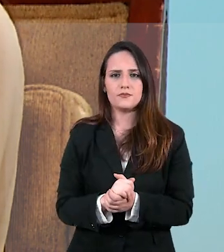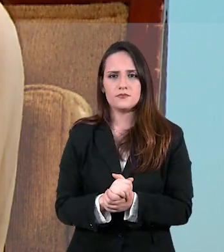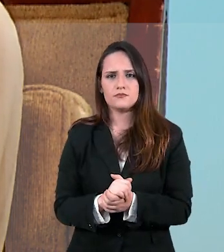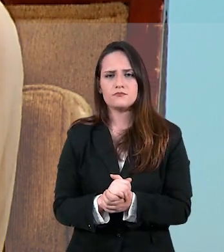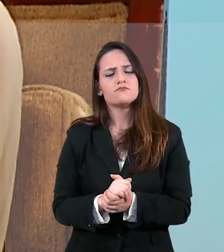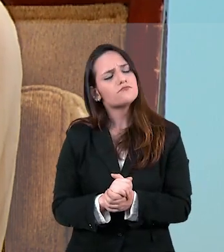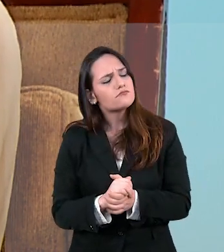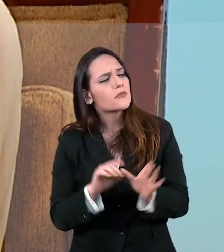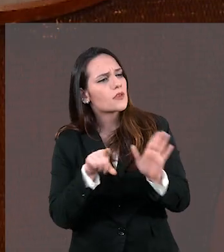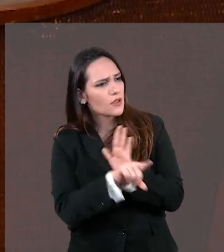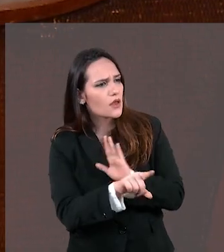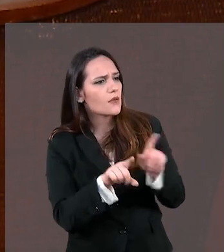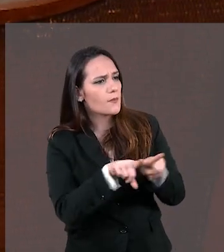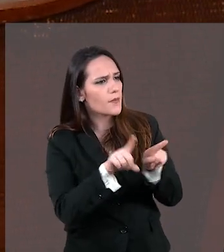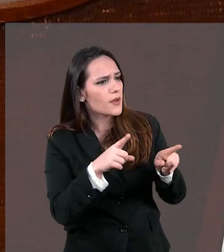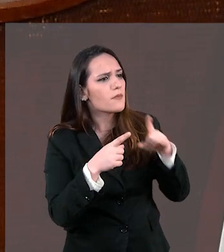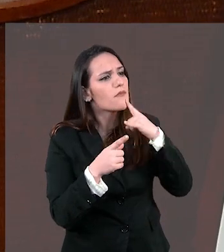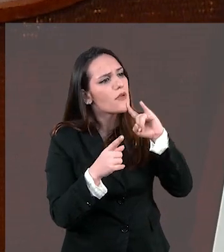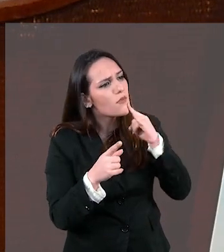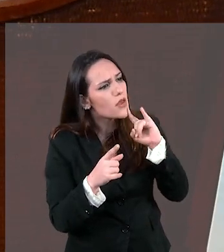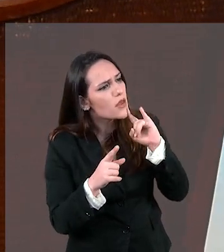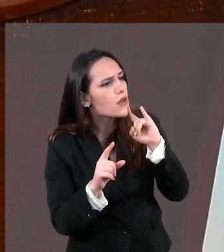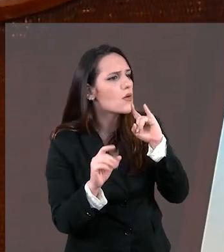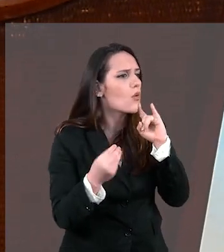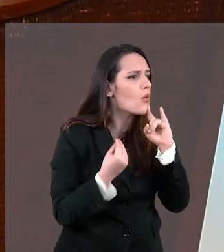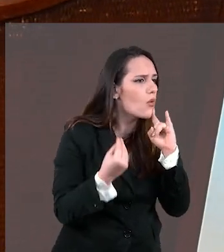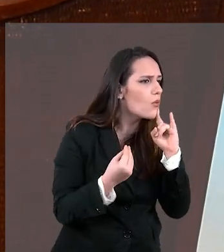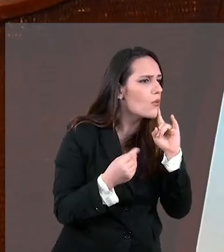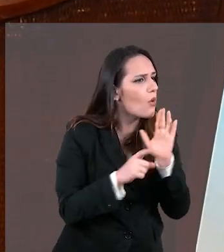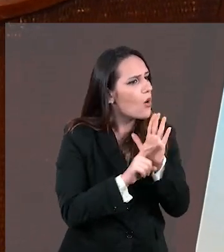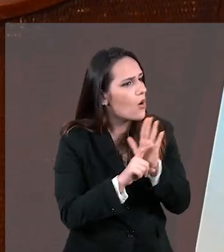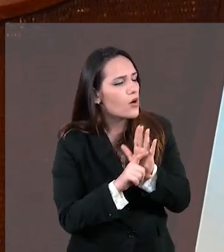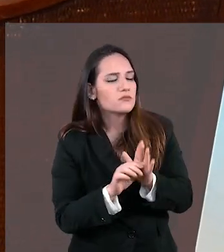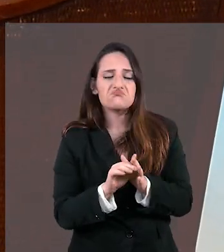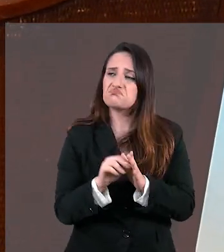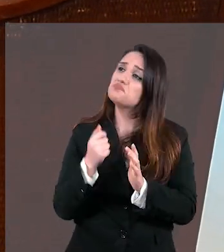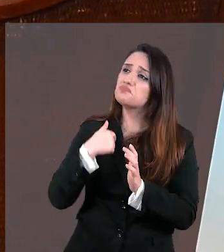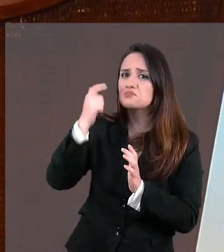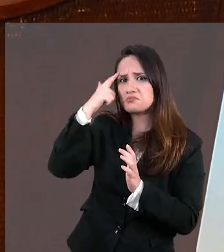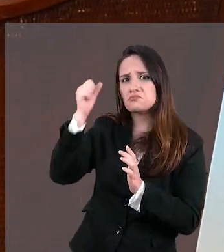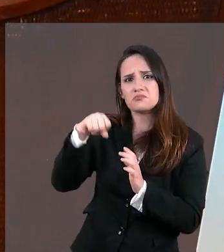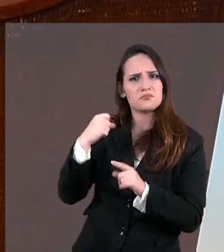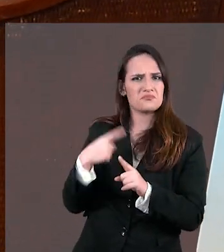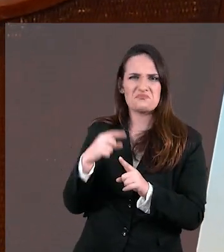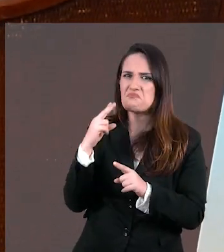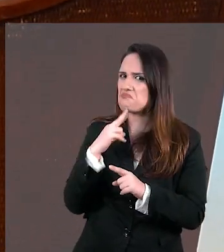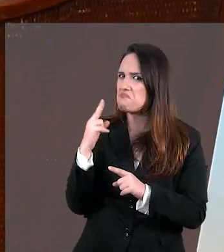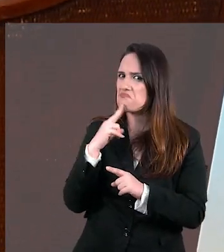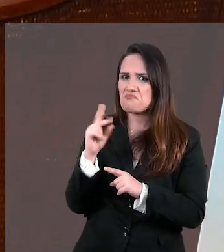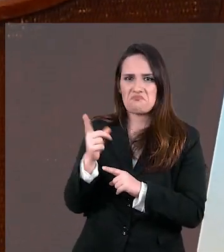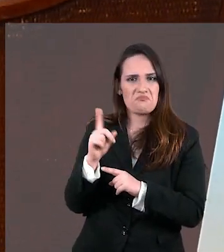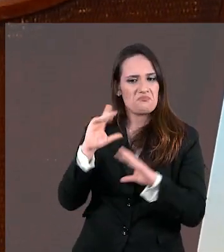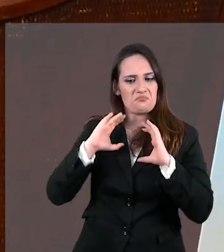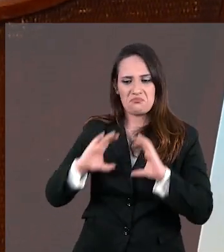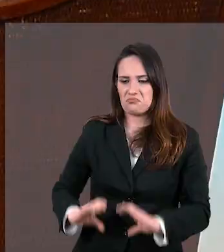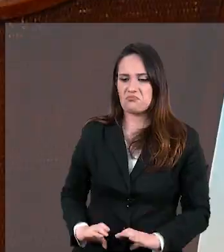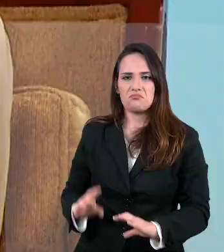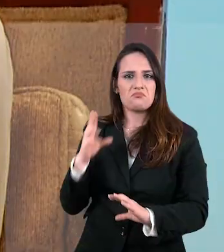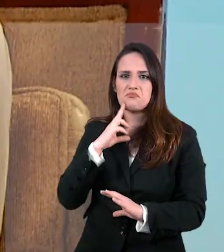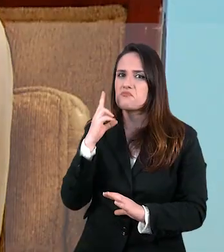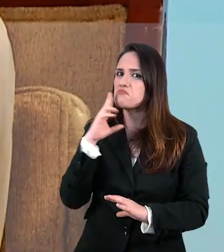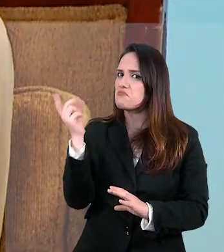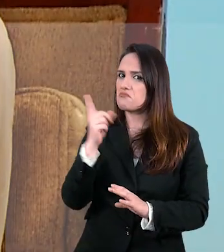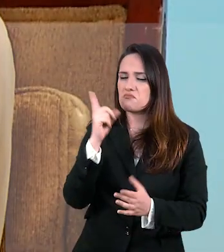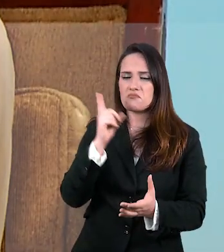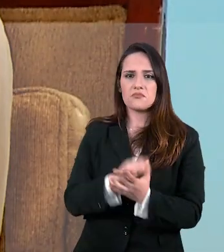né? E ele tinha bebido, tinha feito uso de alguma substância? Provavelmente sim, porque não estava no estágio normal dele, né?